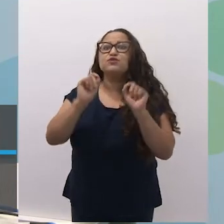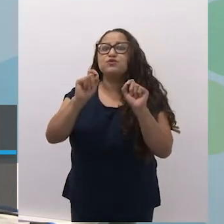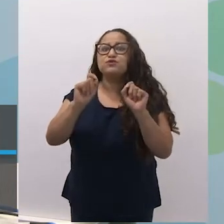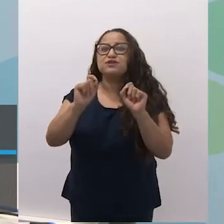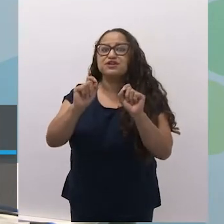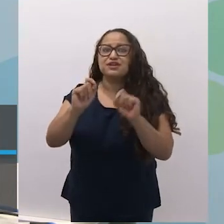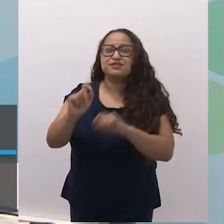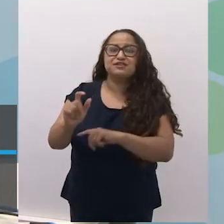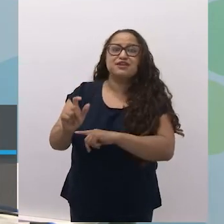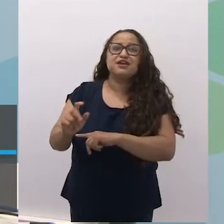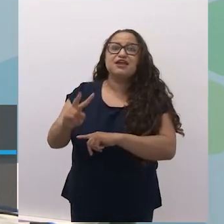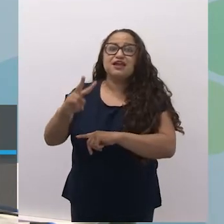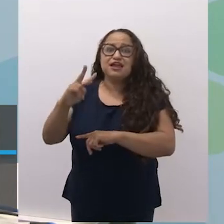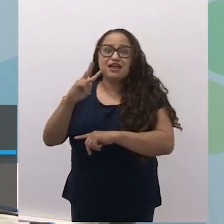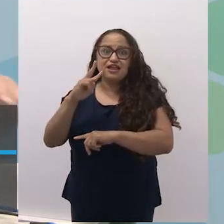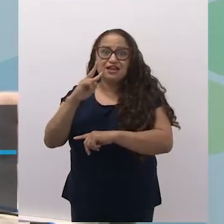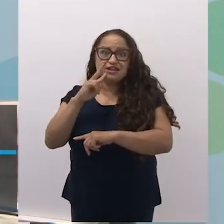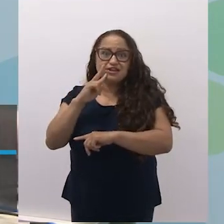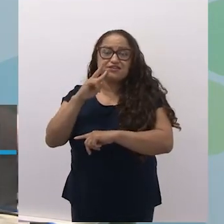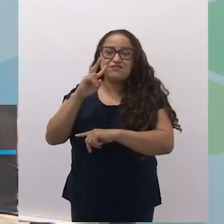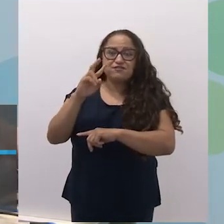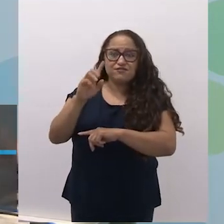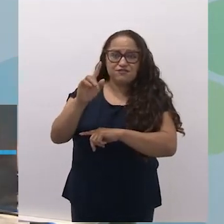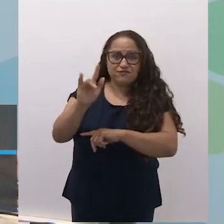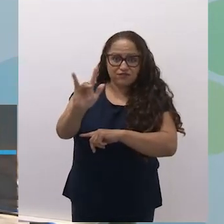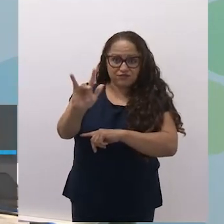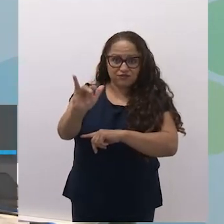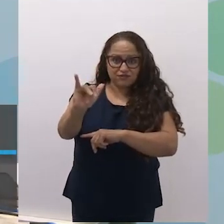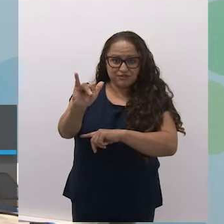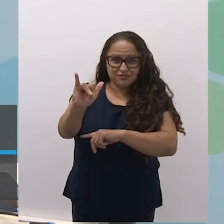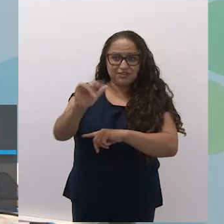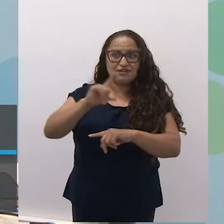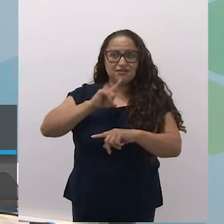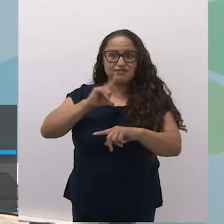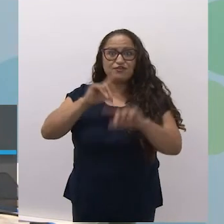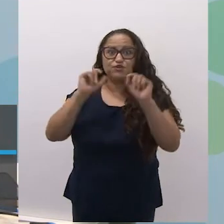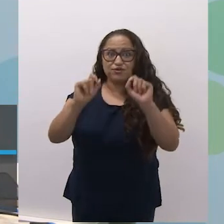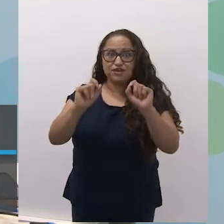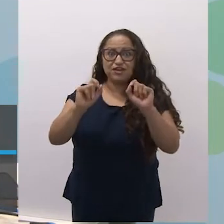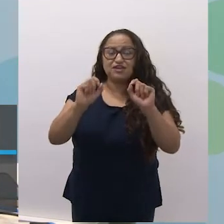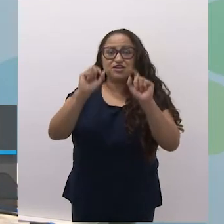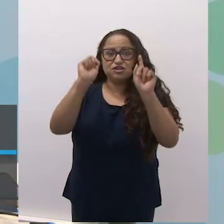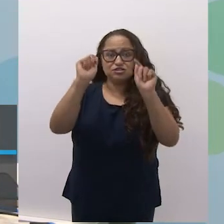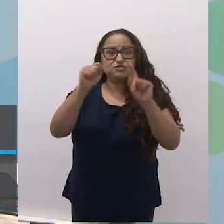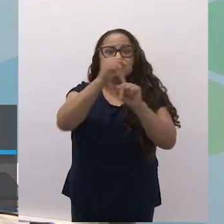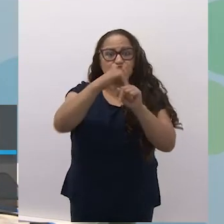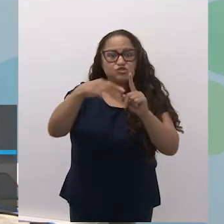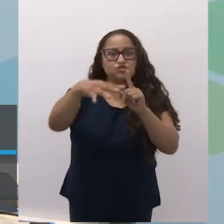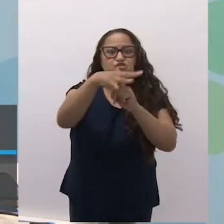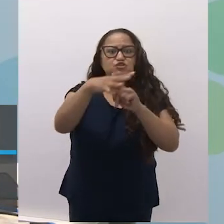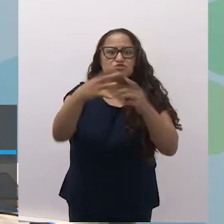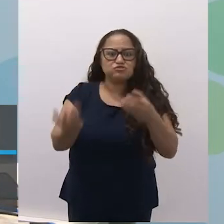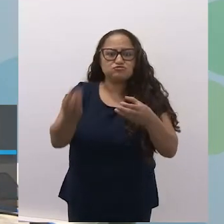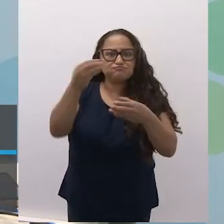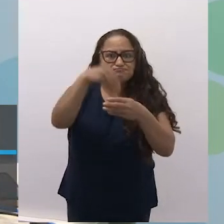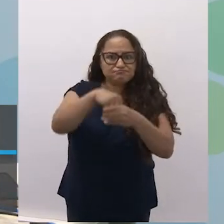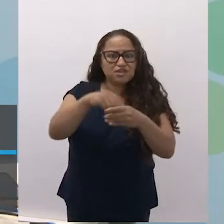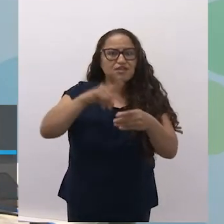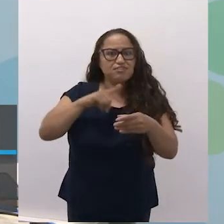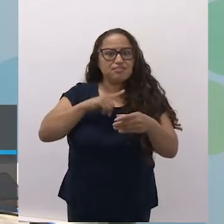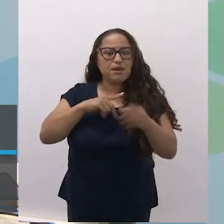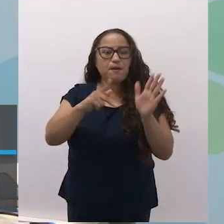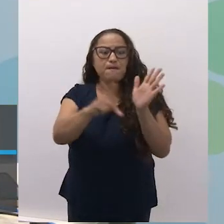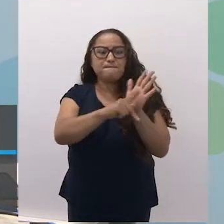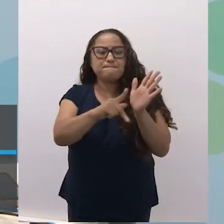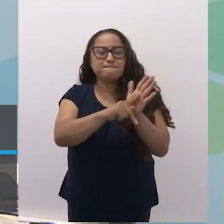Levi Vygotsky, né? Que foi sócio-interacionista. Então, o Vygotsky, ele fala que o papel do educador